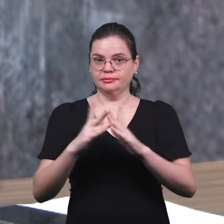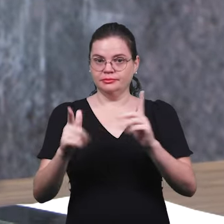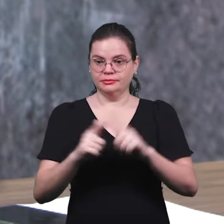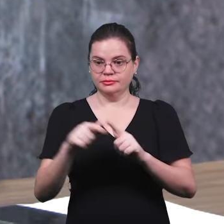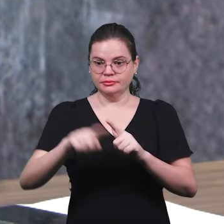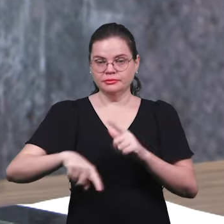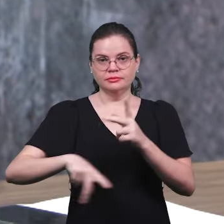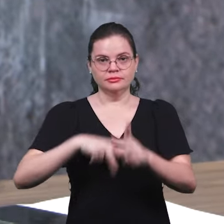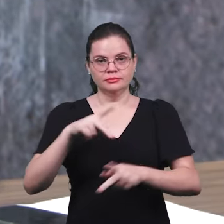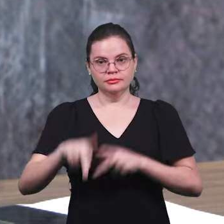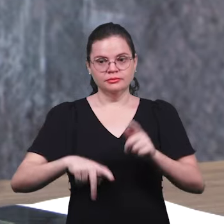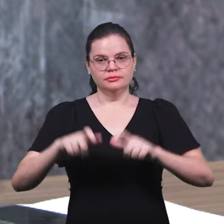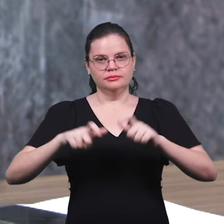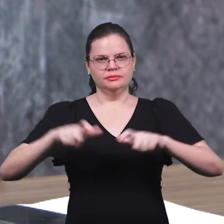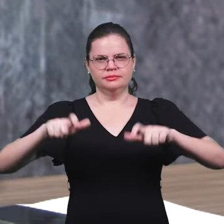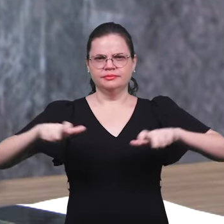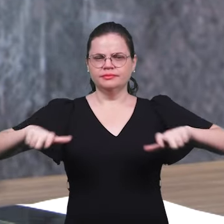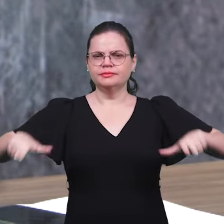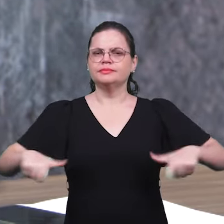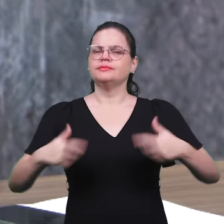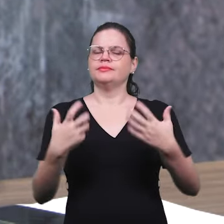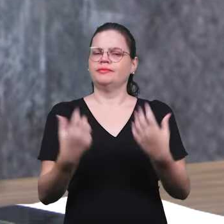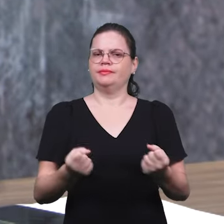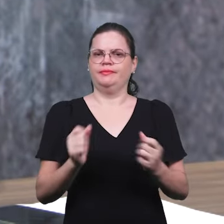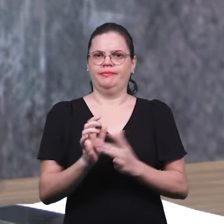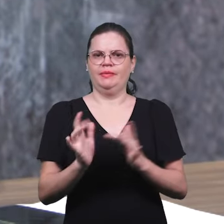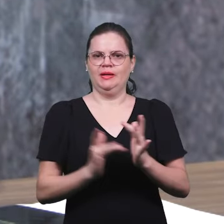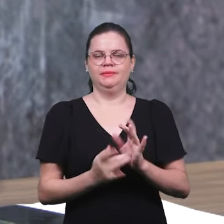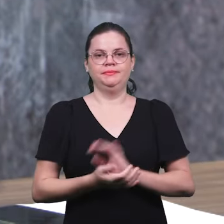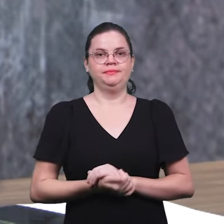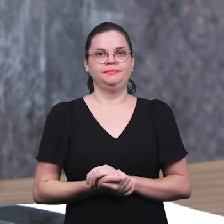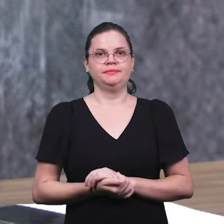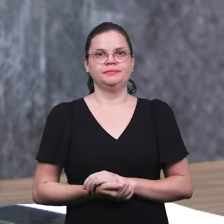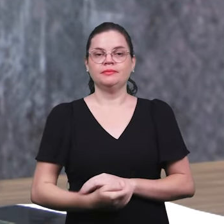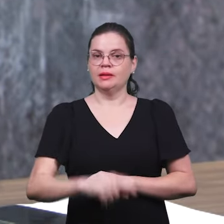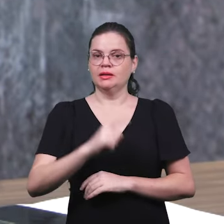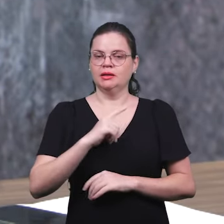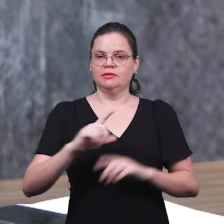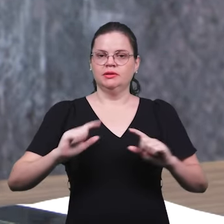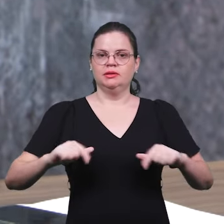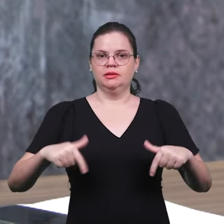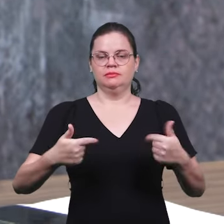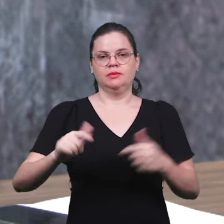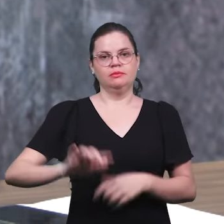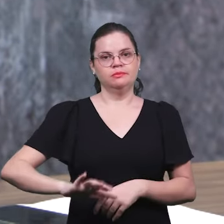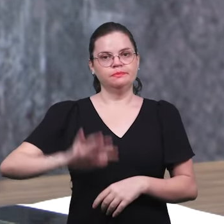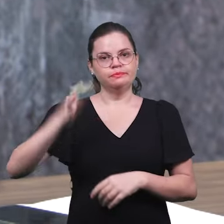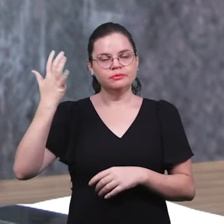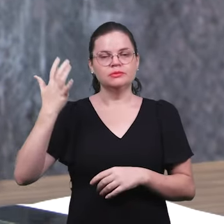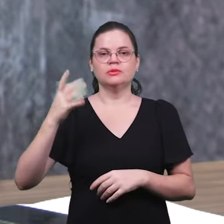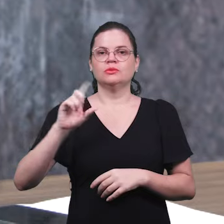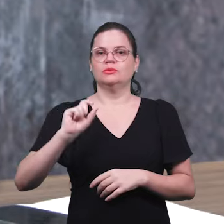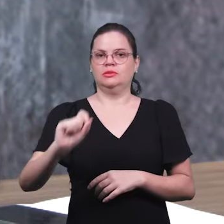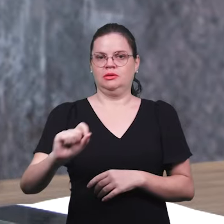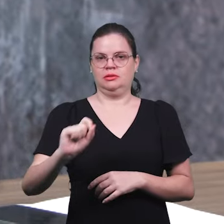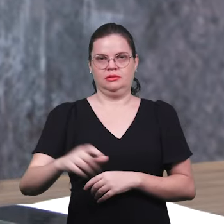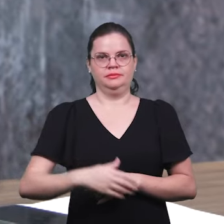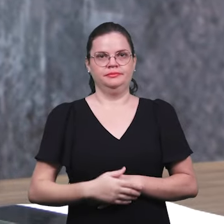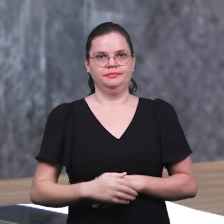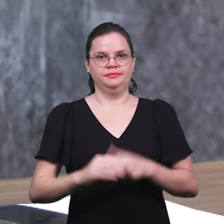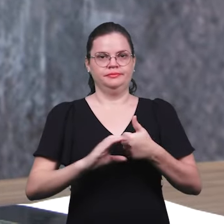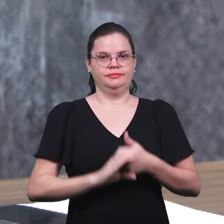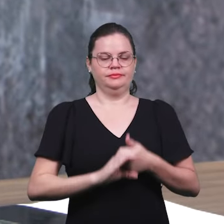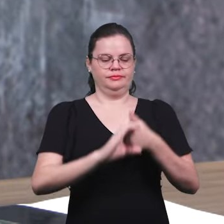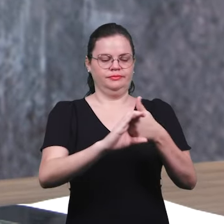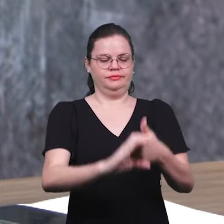vez mais convertidos. E aconteceu um fenômeno social muito importante no Império Romano. O cristianismo começou a ser